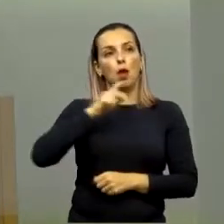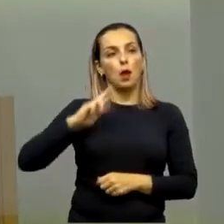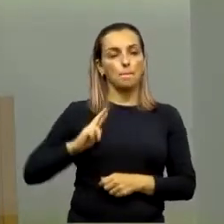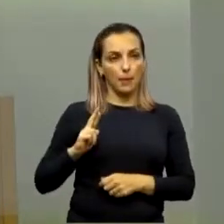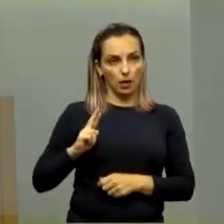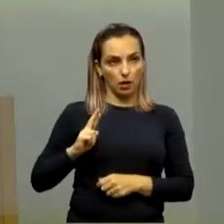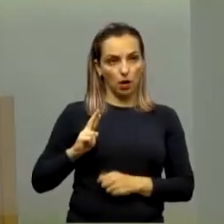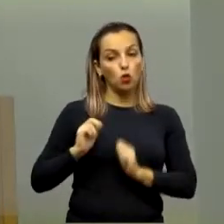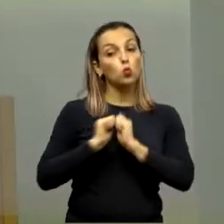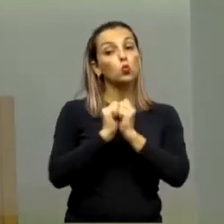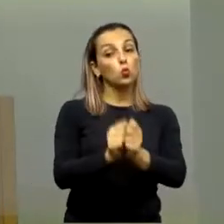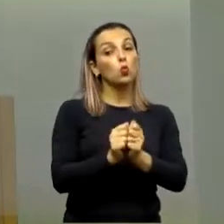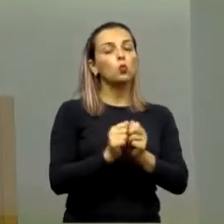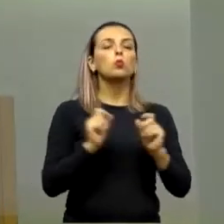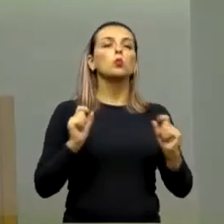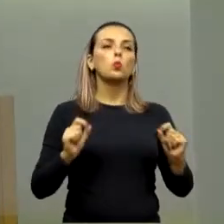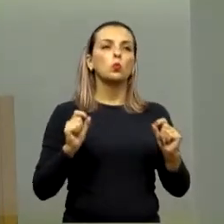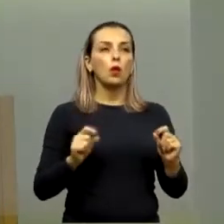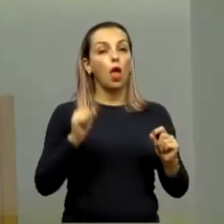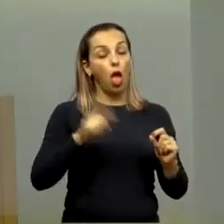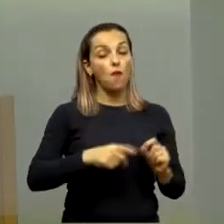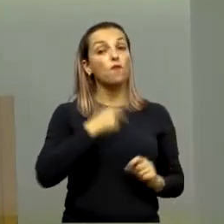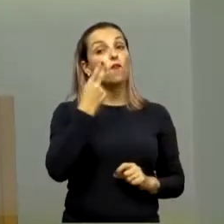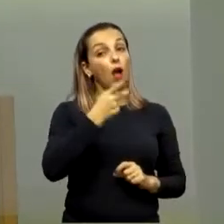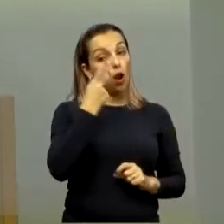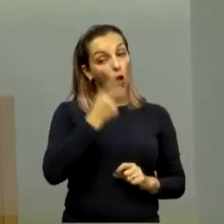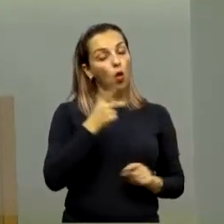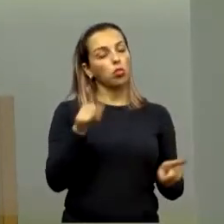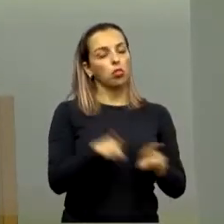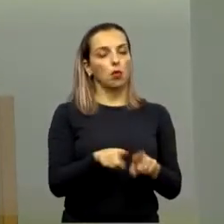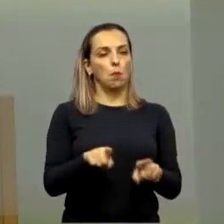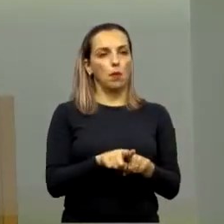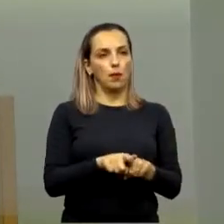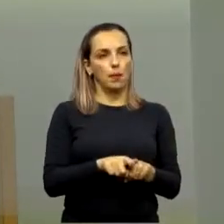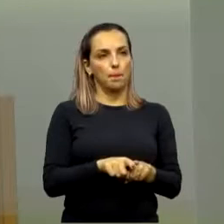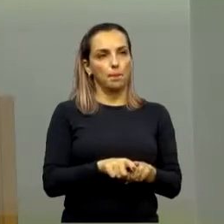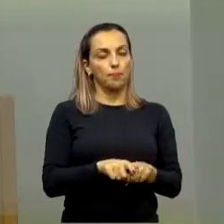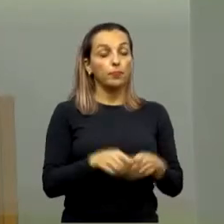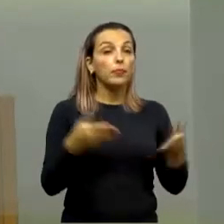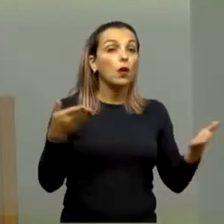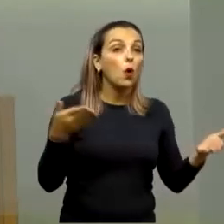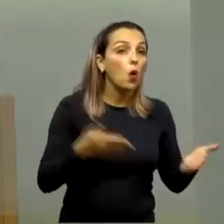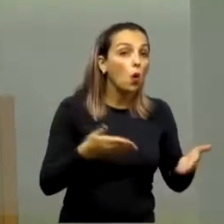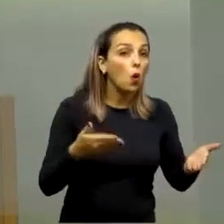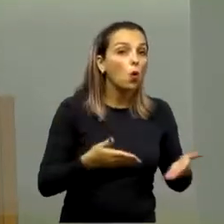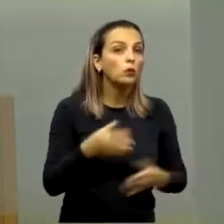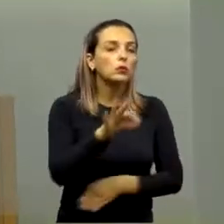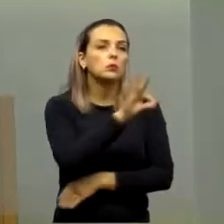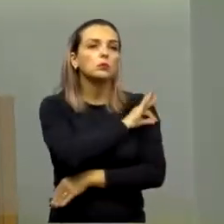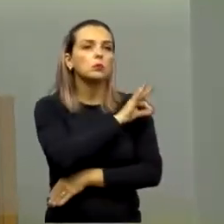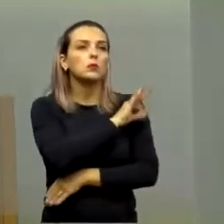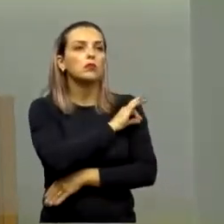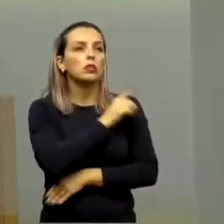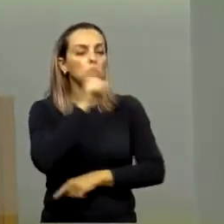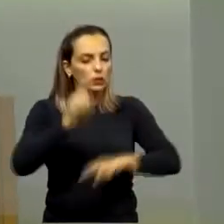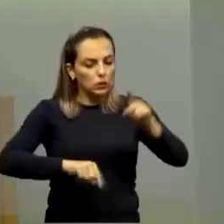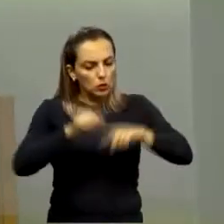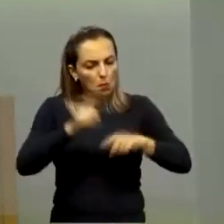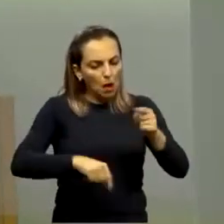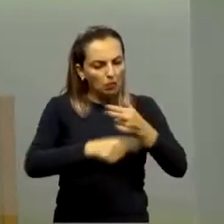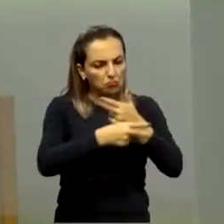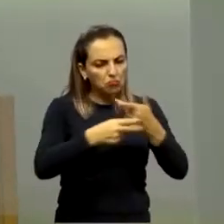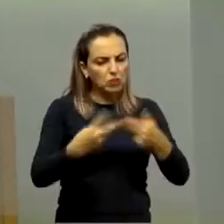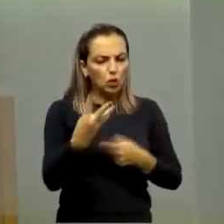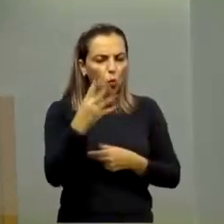junto com promotor foi falado ah e hoje a prefeitura paz somos essas